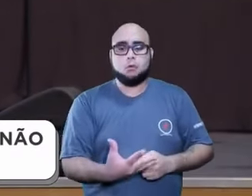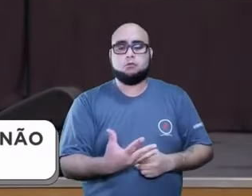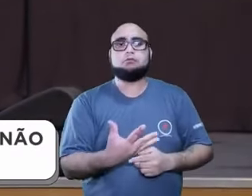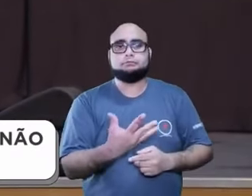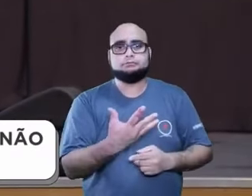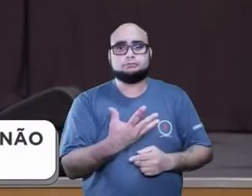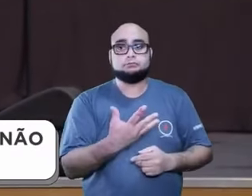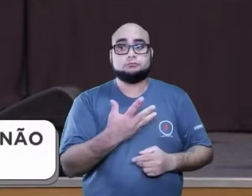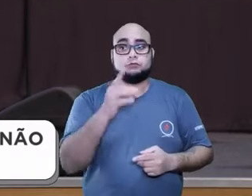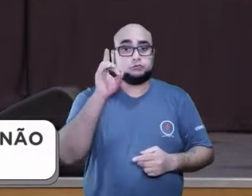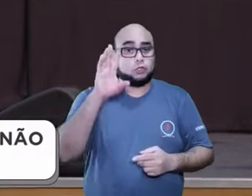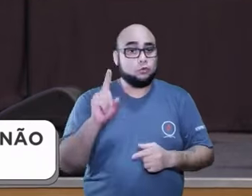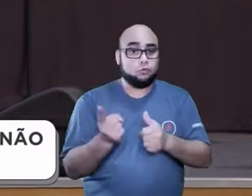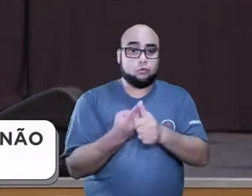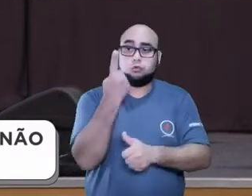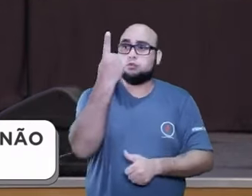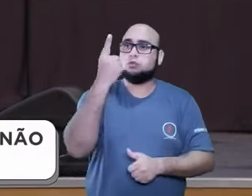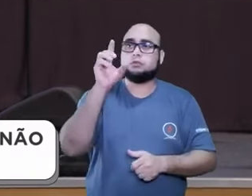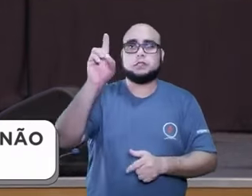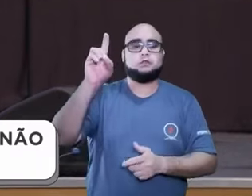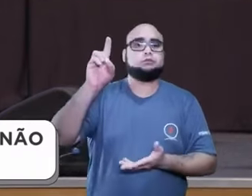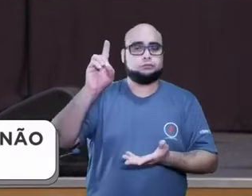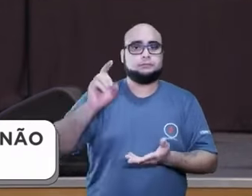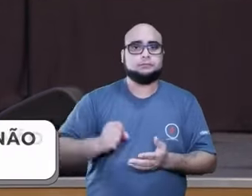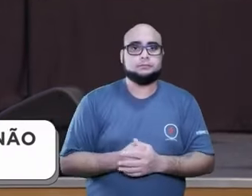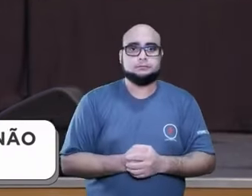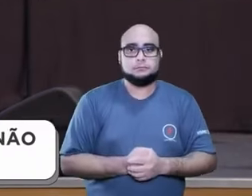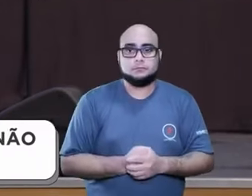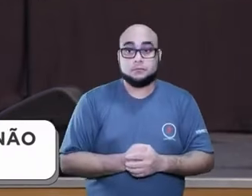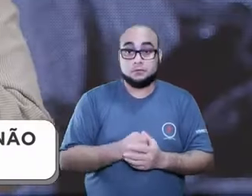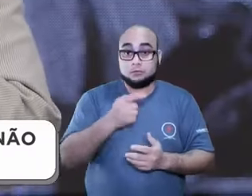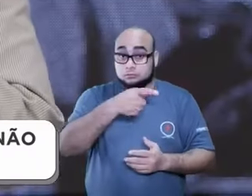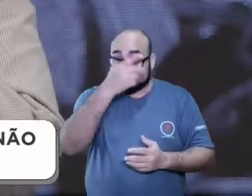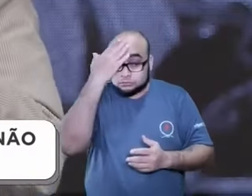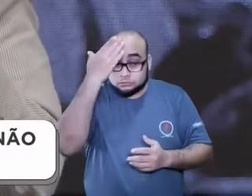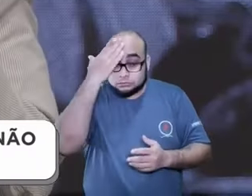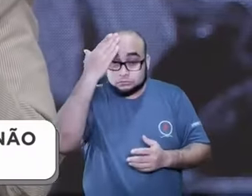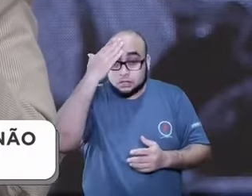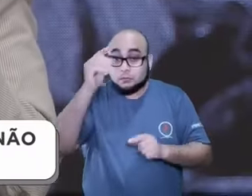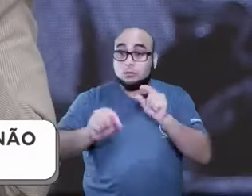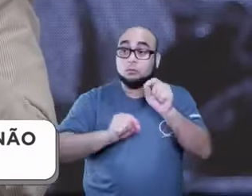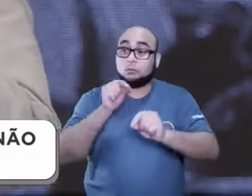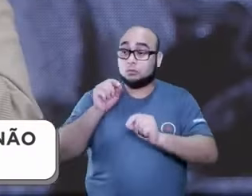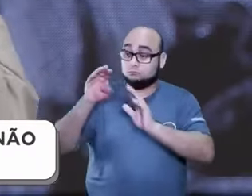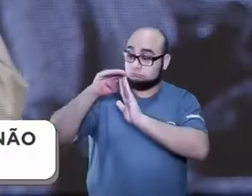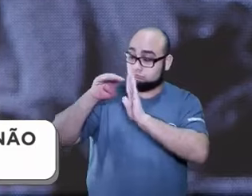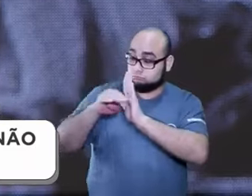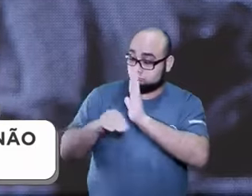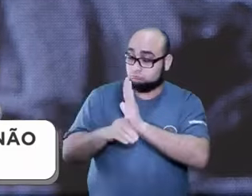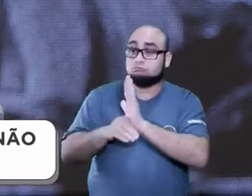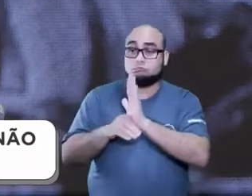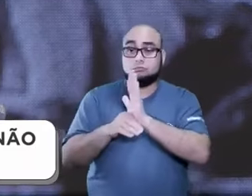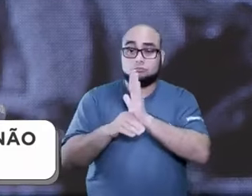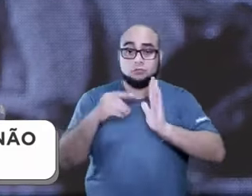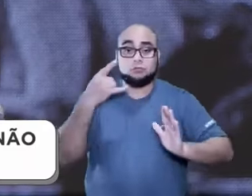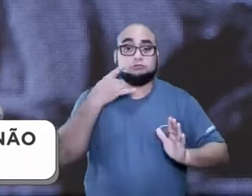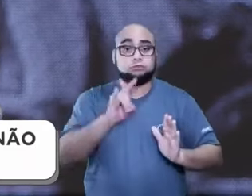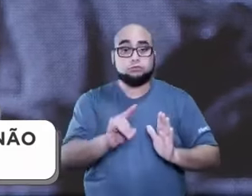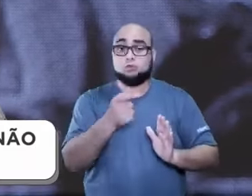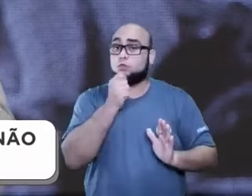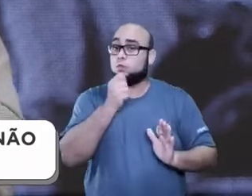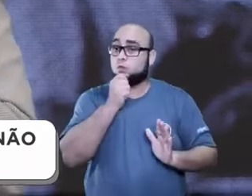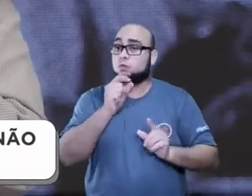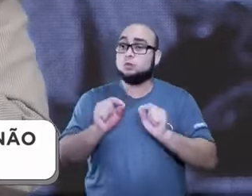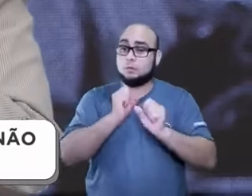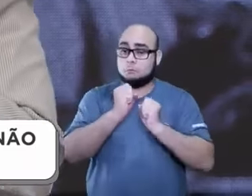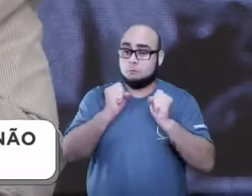um, que é Deus. Tu sabes os mandamentos: não adulterarás, não